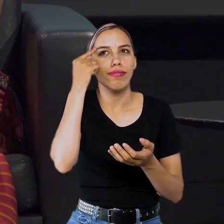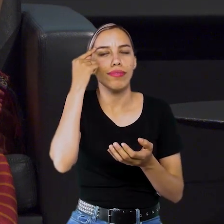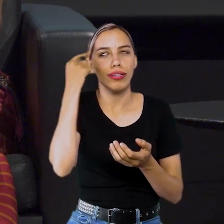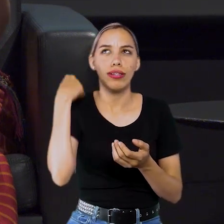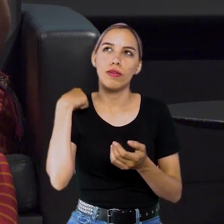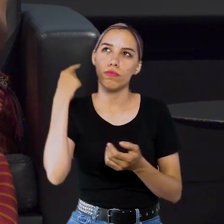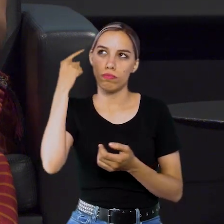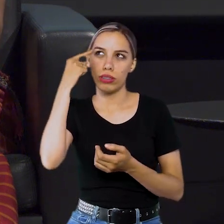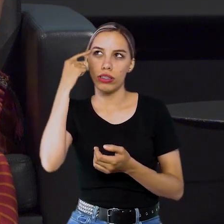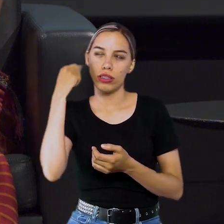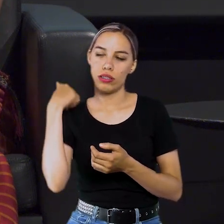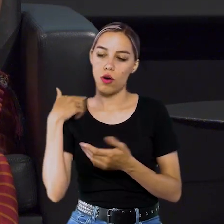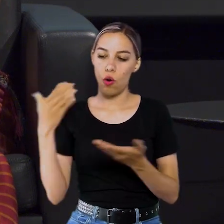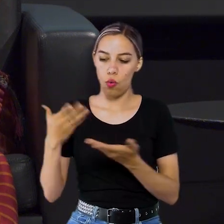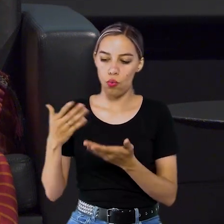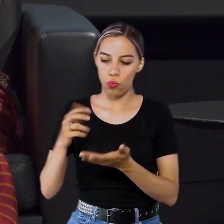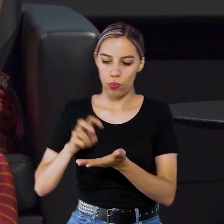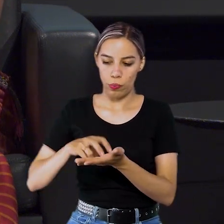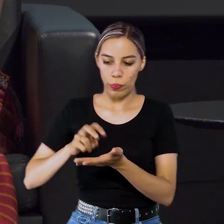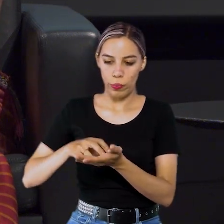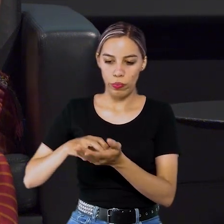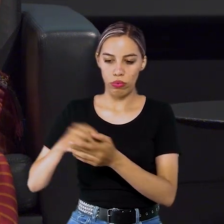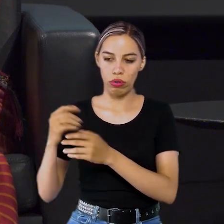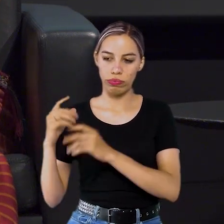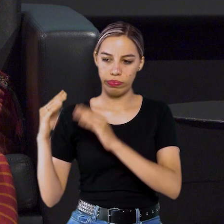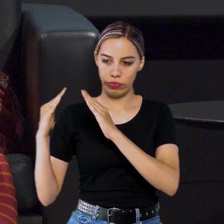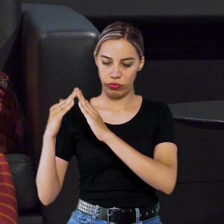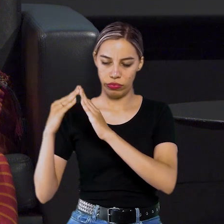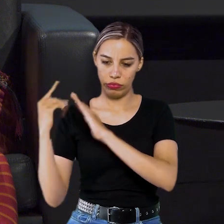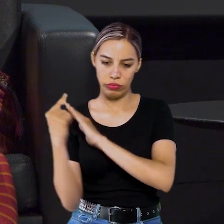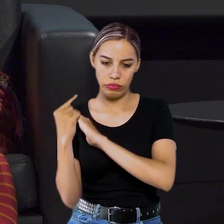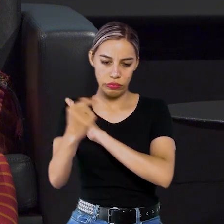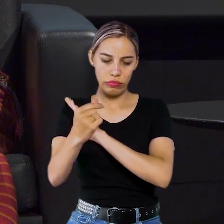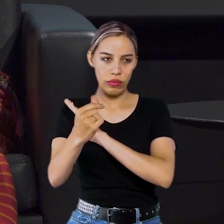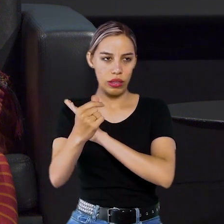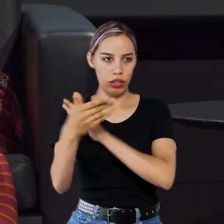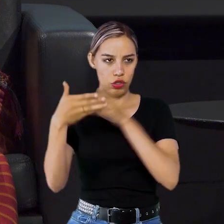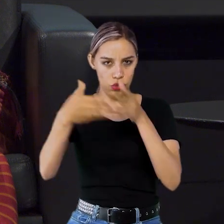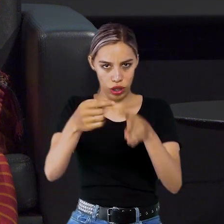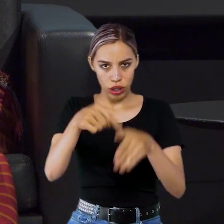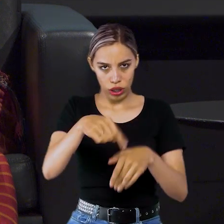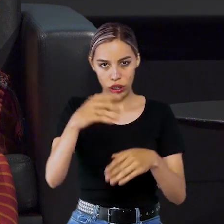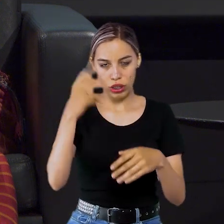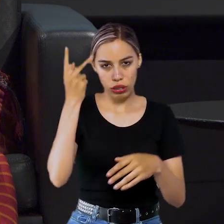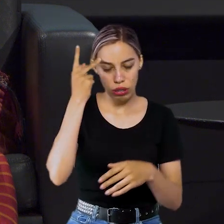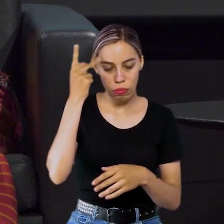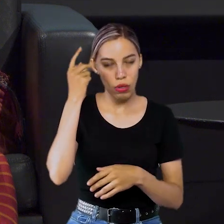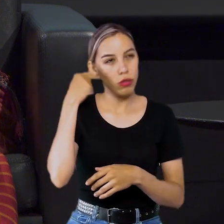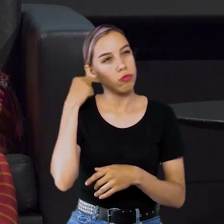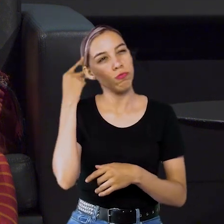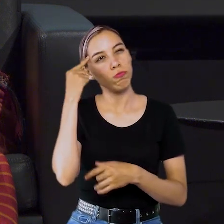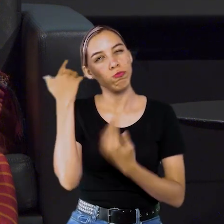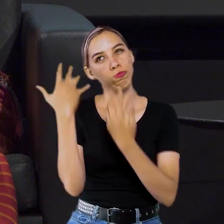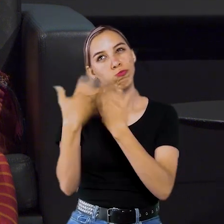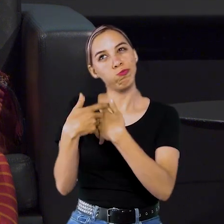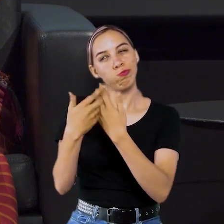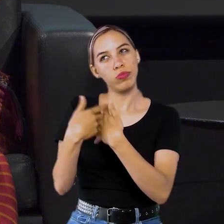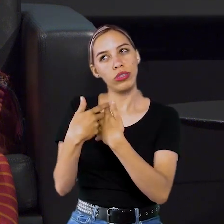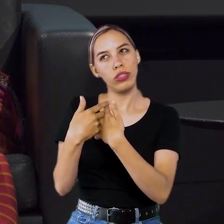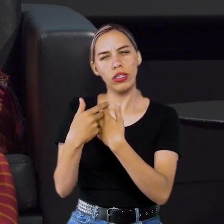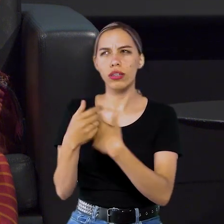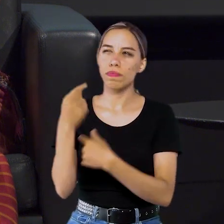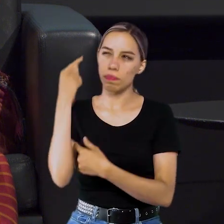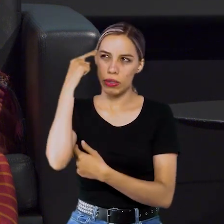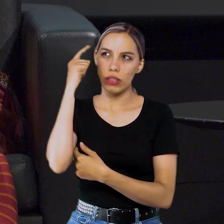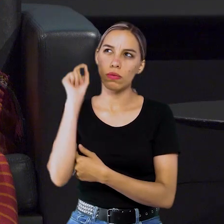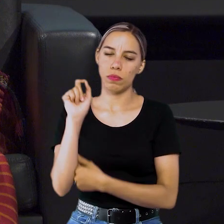fiz vindo para cá, né, saindo hoje cedo da minha casa, chegando aqui em São Paulo, de que as crianças vão